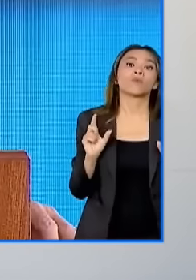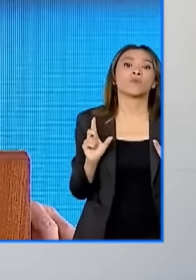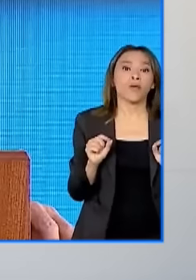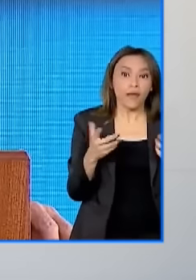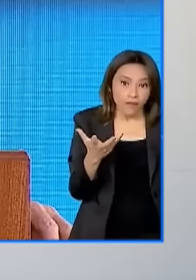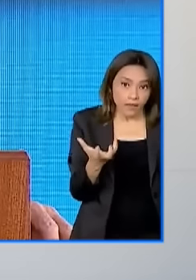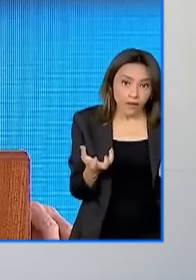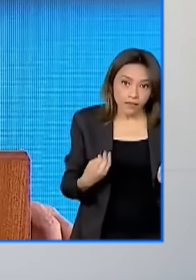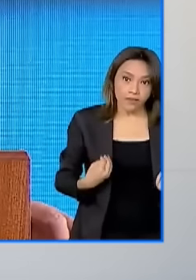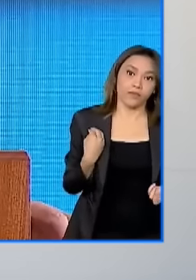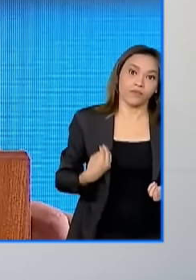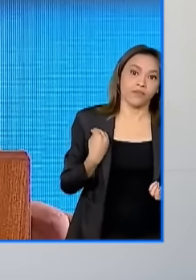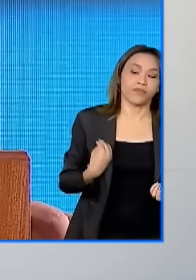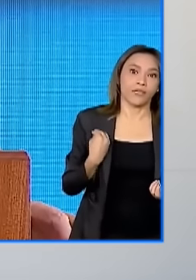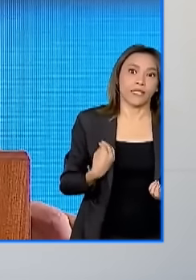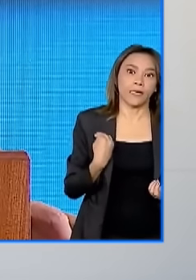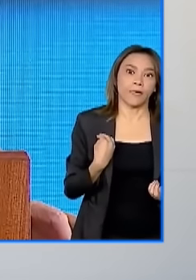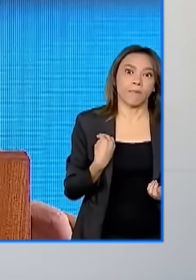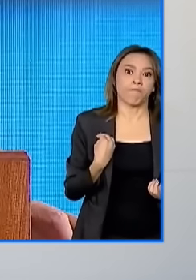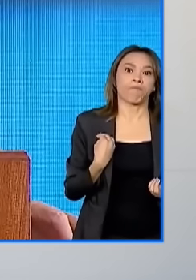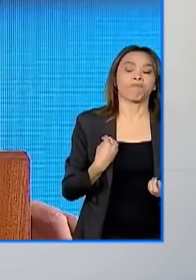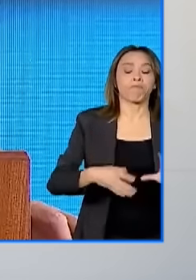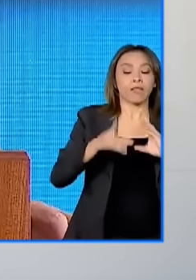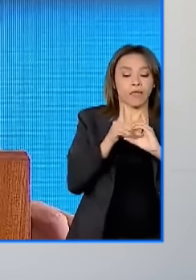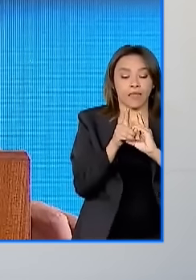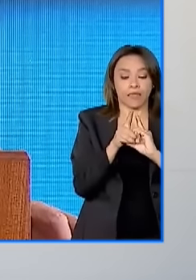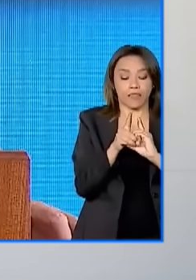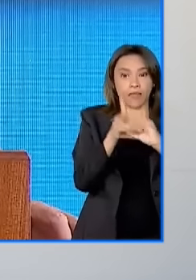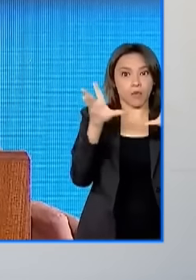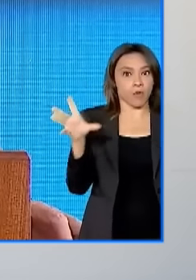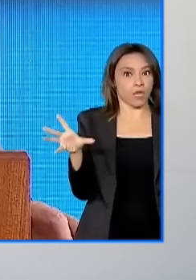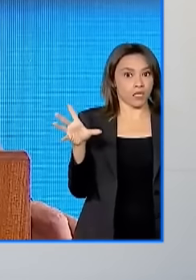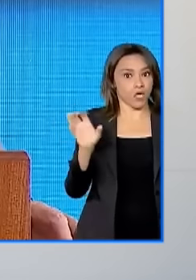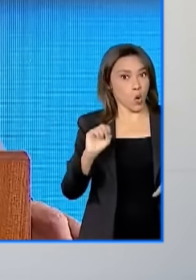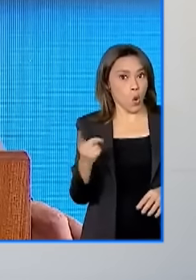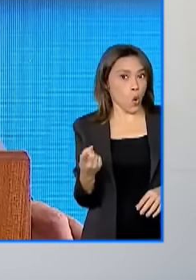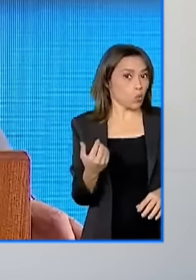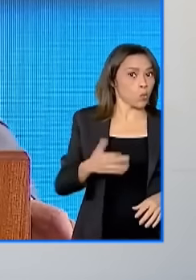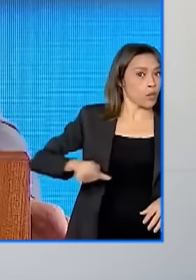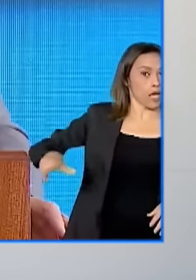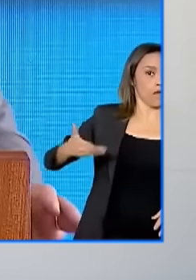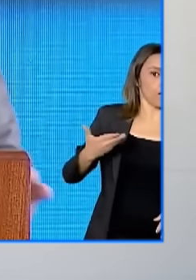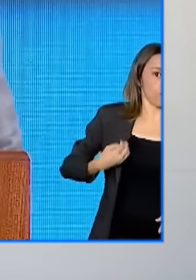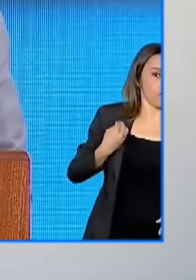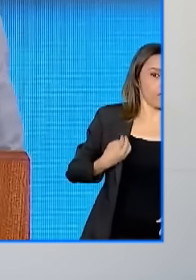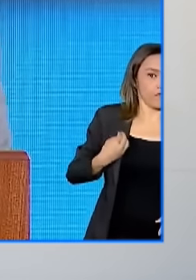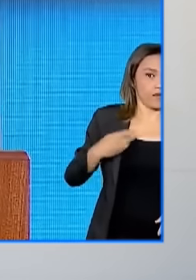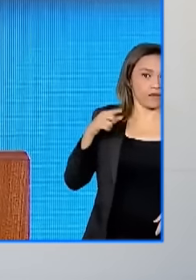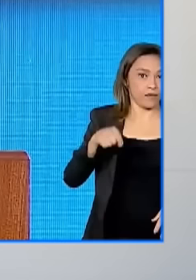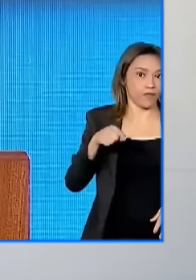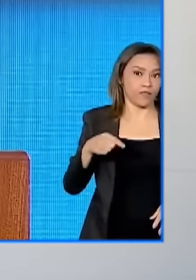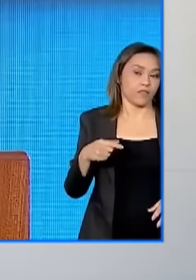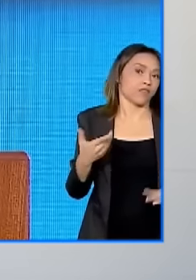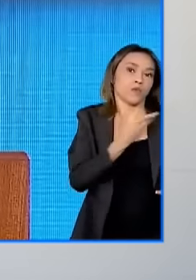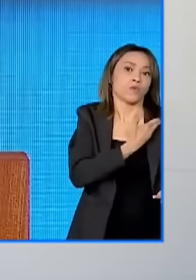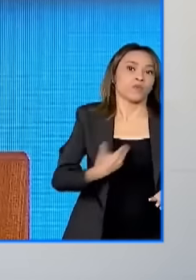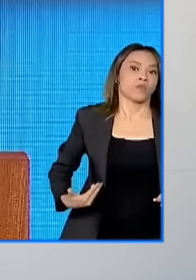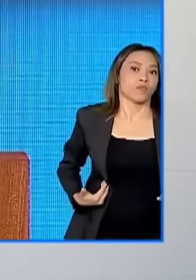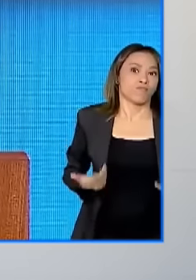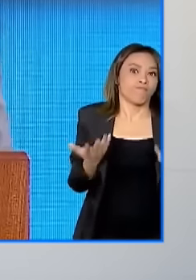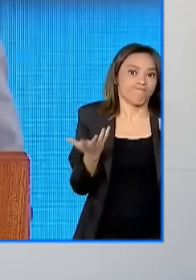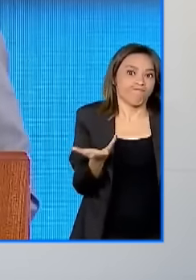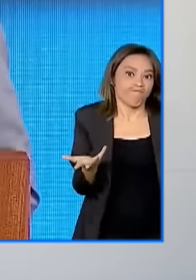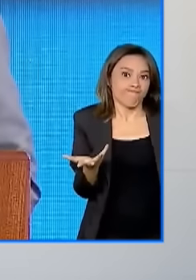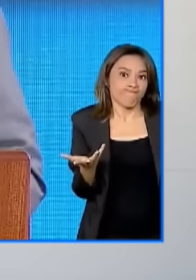sobre, criticando o Elon Musk, mais uma vez sem citá-lo, né? Que o Elon Musk nunca produziu um capim e ousa falar mal da